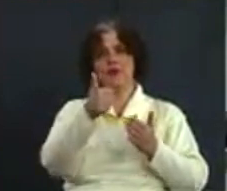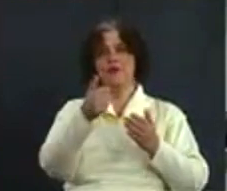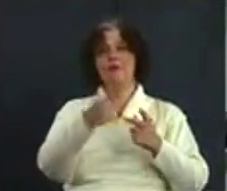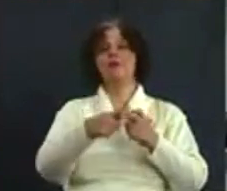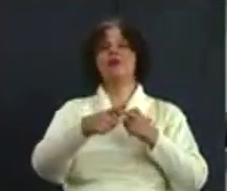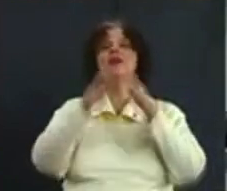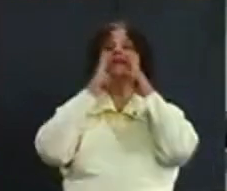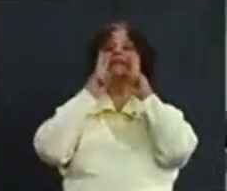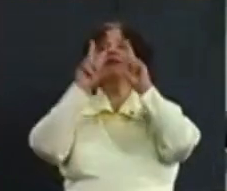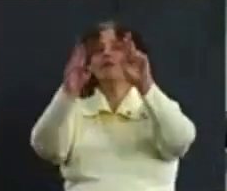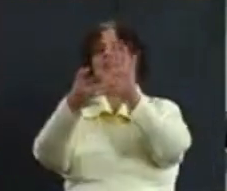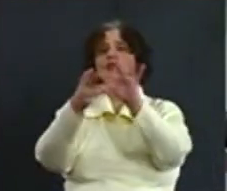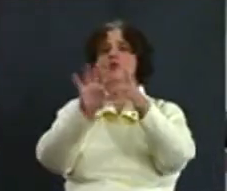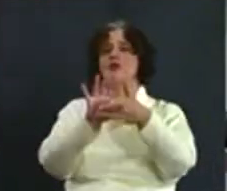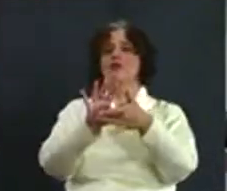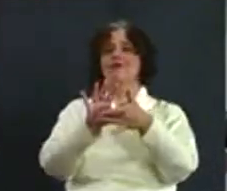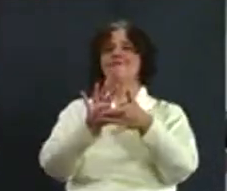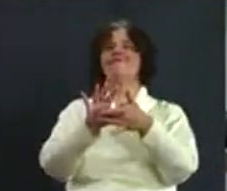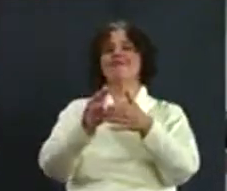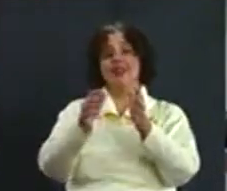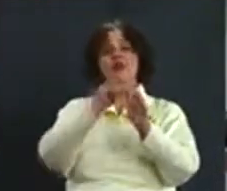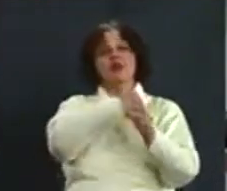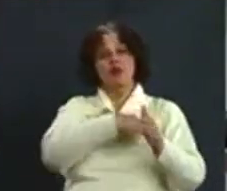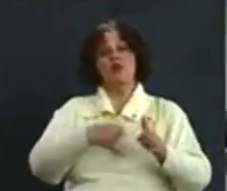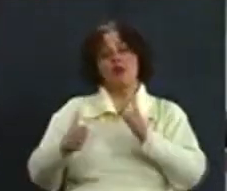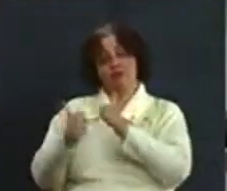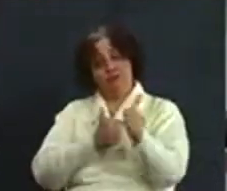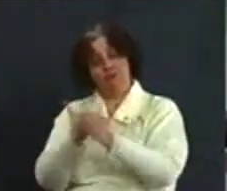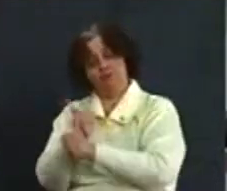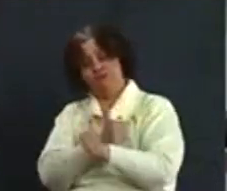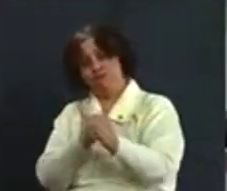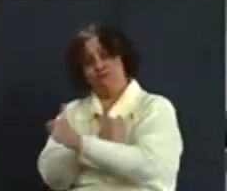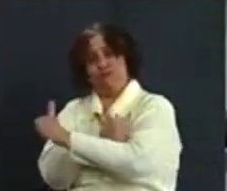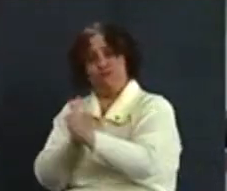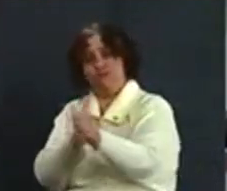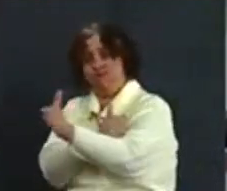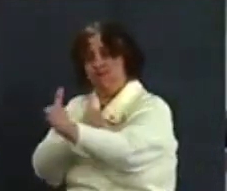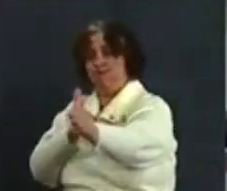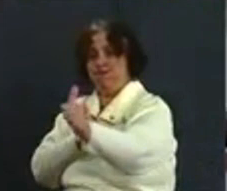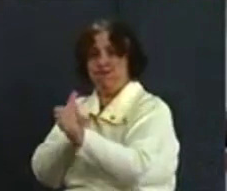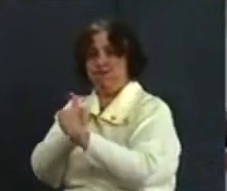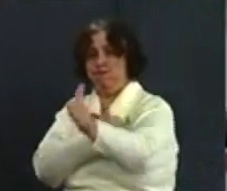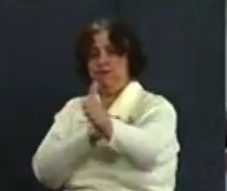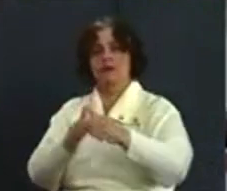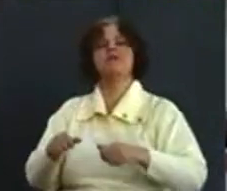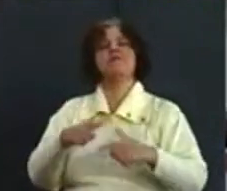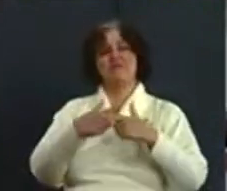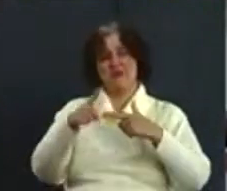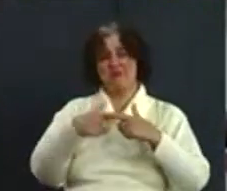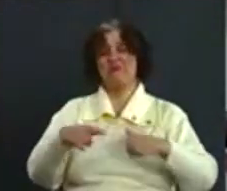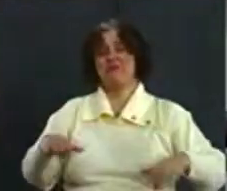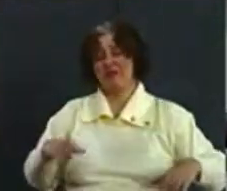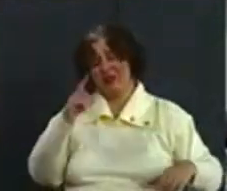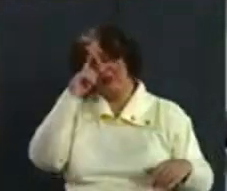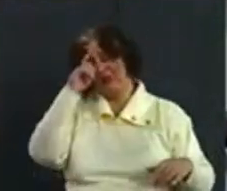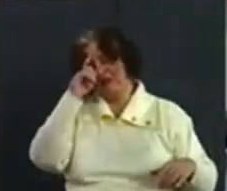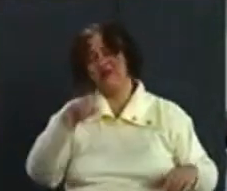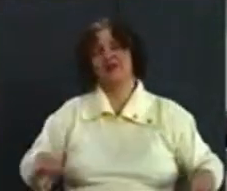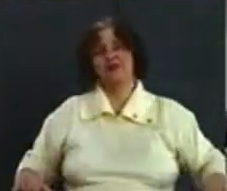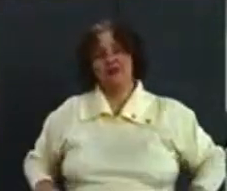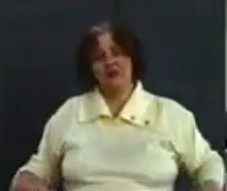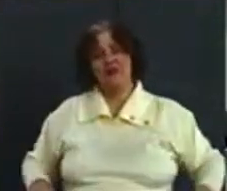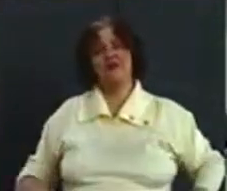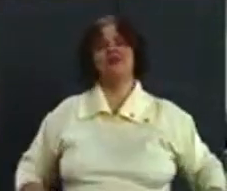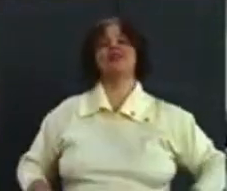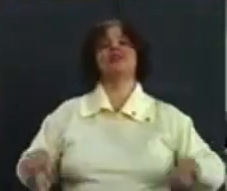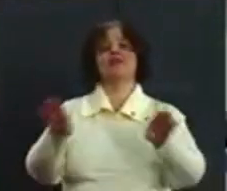Evangelho, ele está sofrendo perseguição, ele está sofrendo tribulação, e ele então se apresenta a nós dizendo